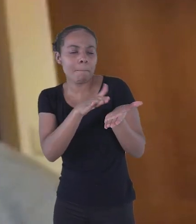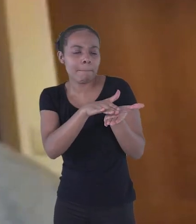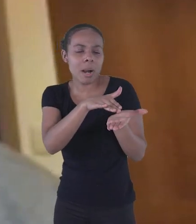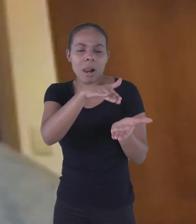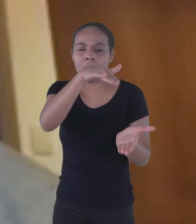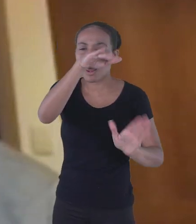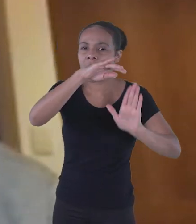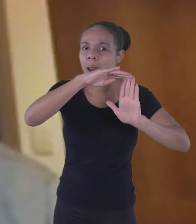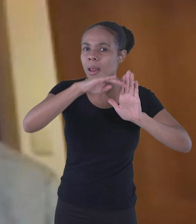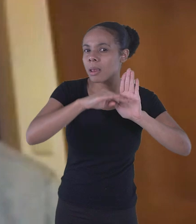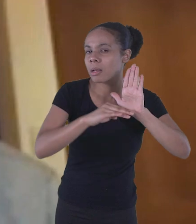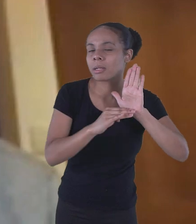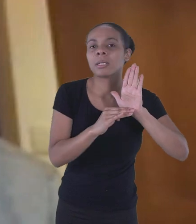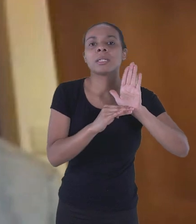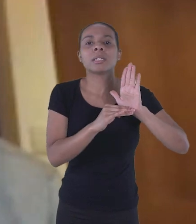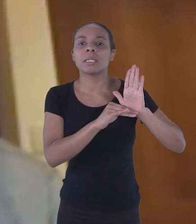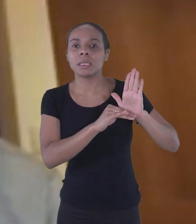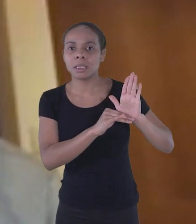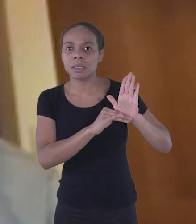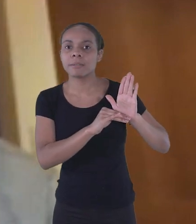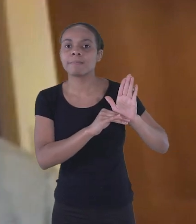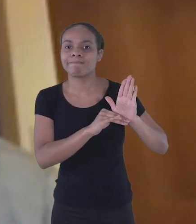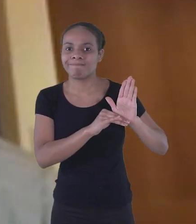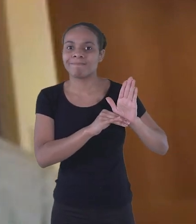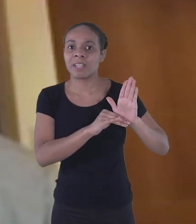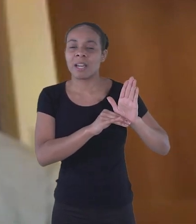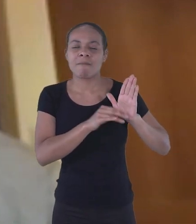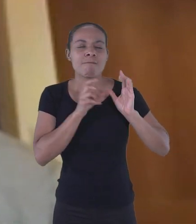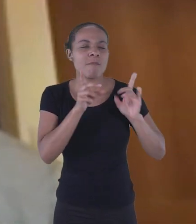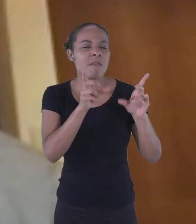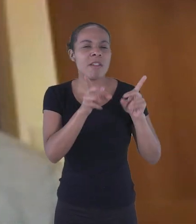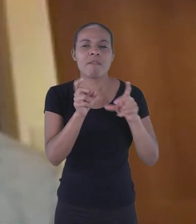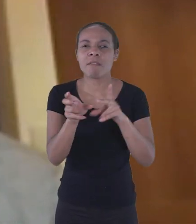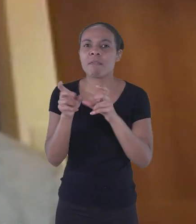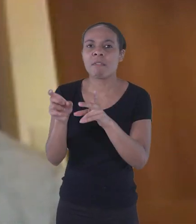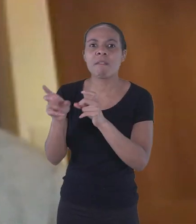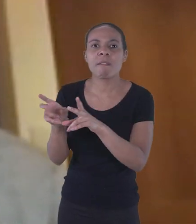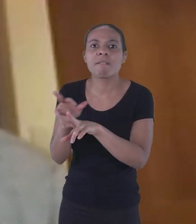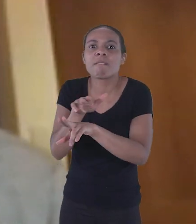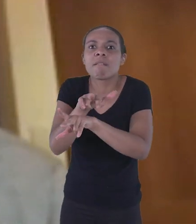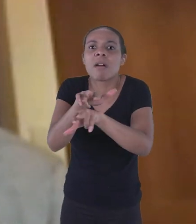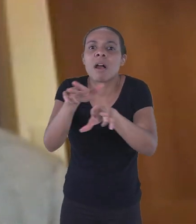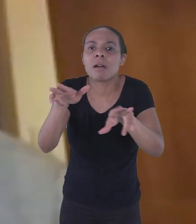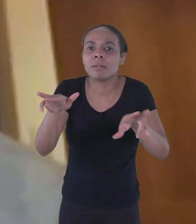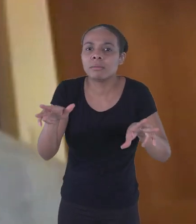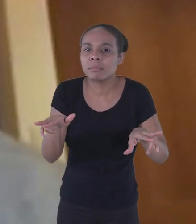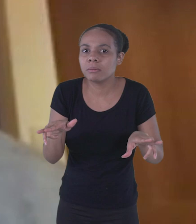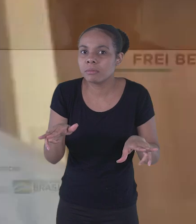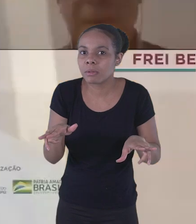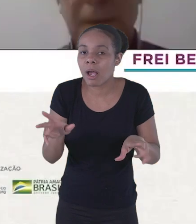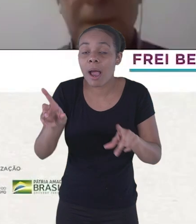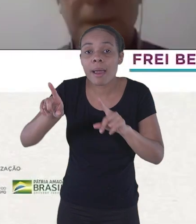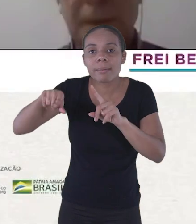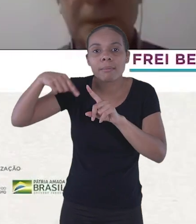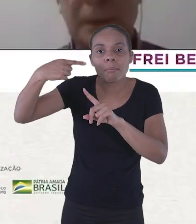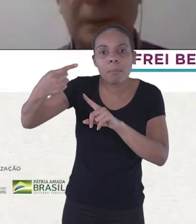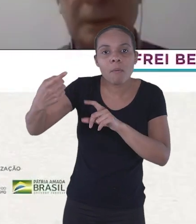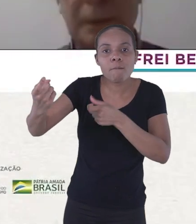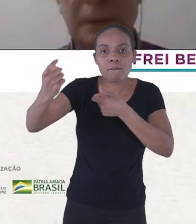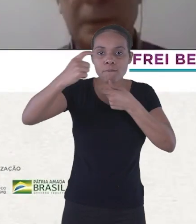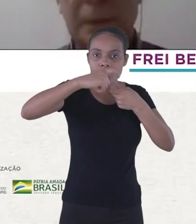resenhas falsas, capa falsa. E vende para o mundo inteiro e depois ele tem que voltar e escrever o romance. E aí ele